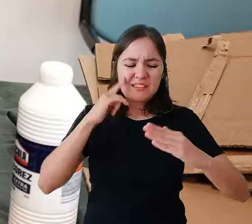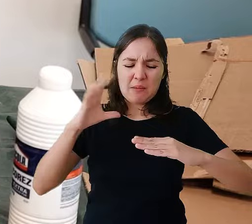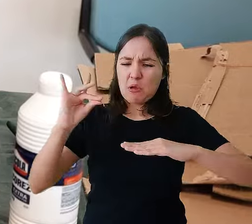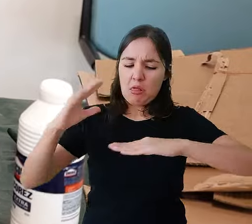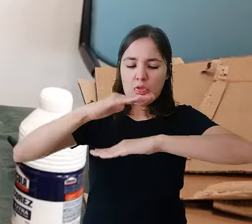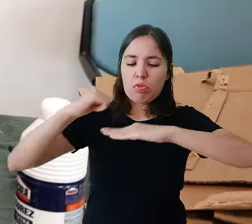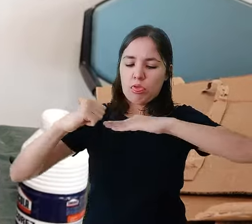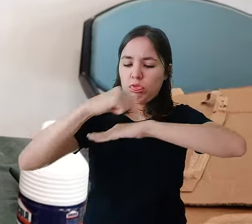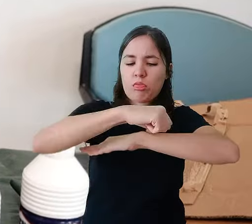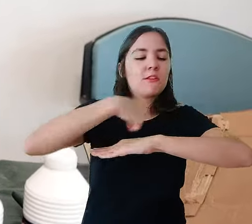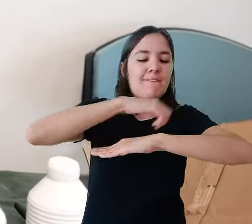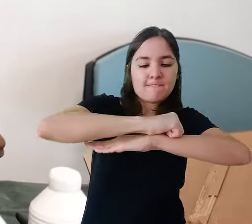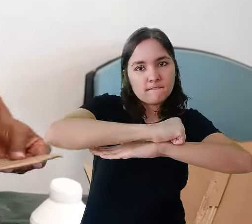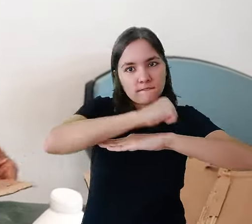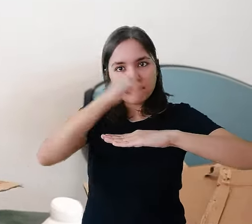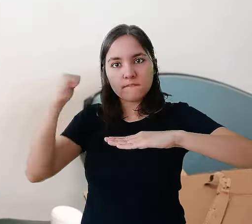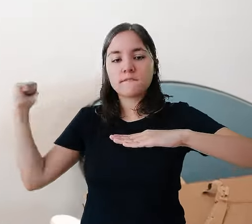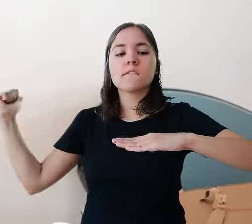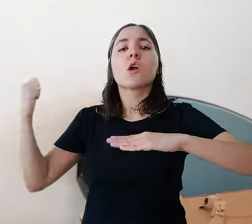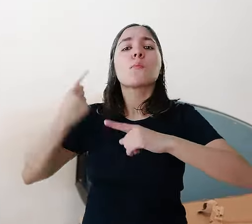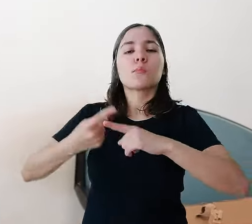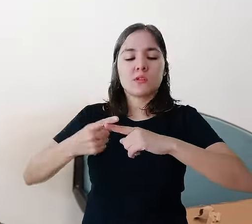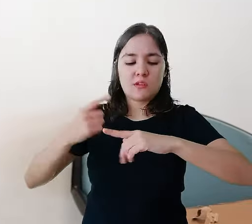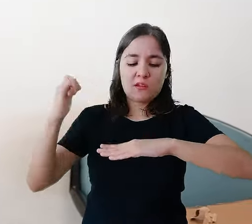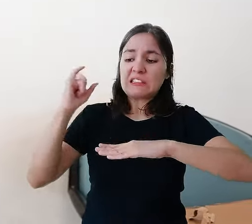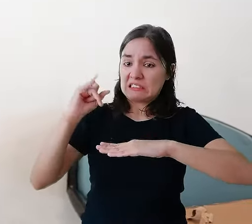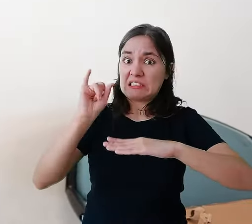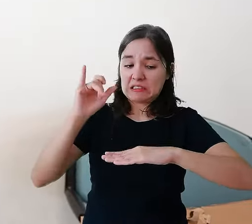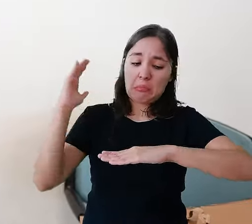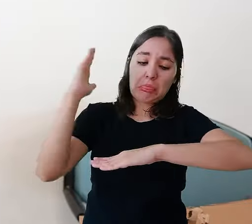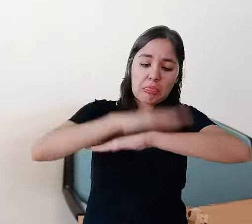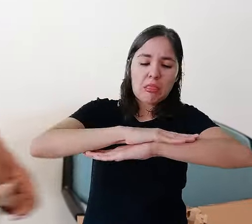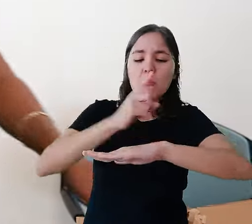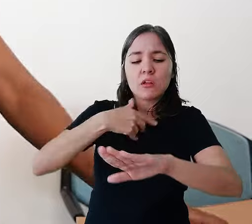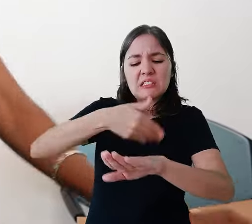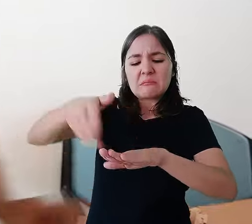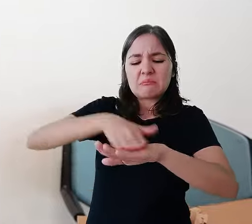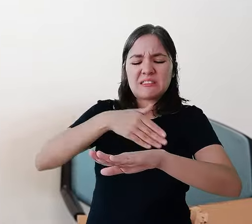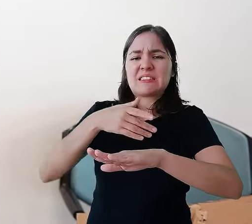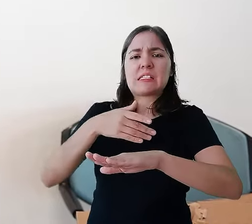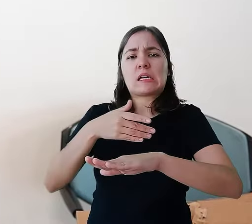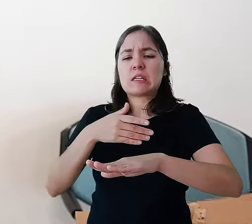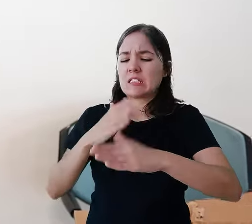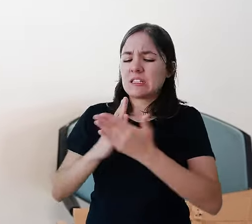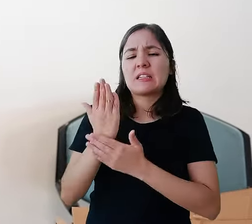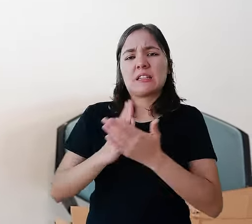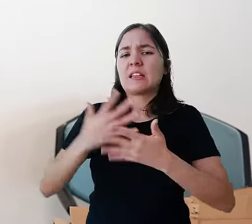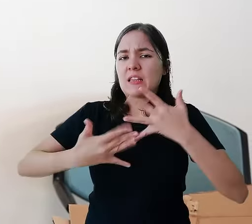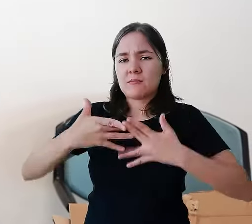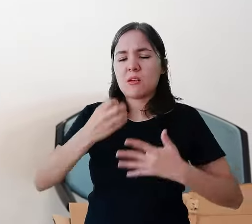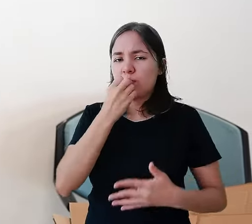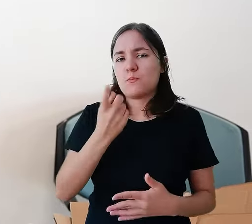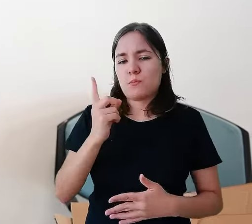Esses adesivos que ficam na caixa tem que tirar, porque quando for pintar a tela, atrapalha, aí